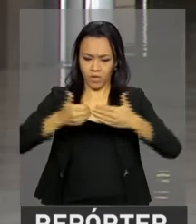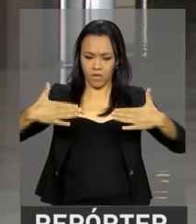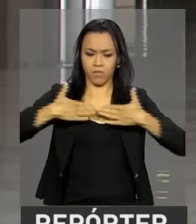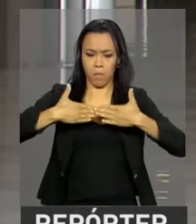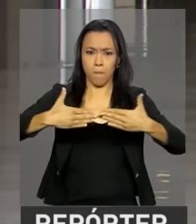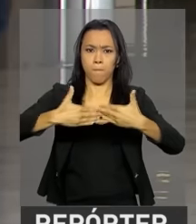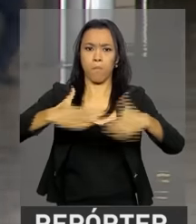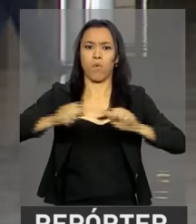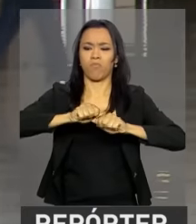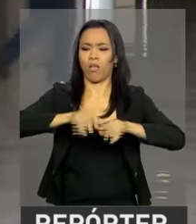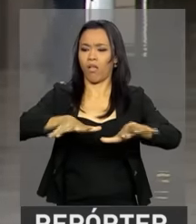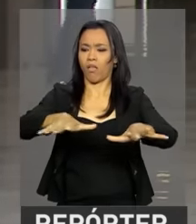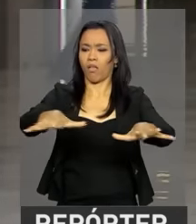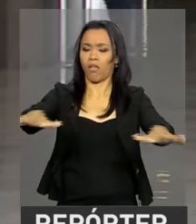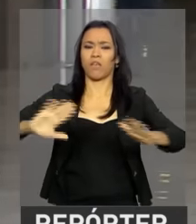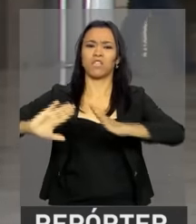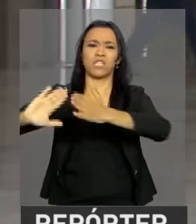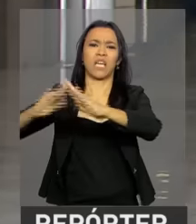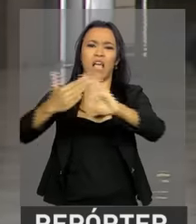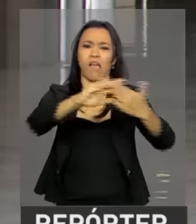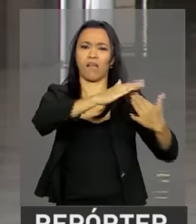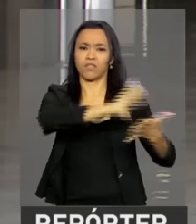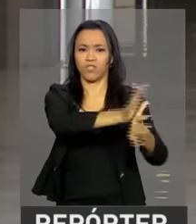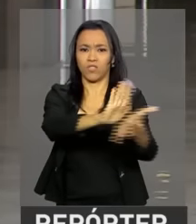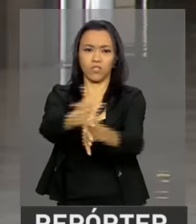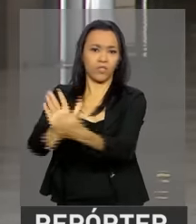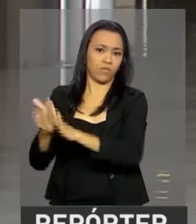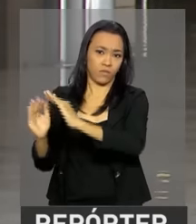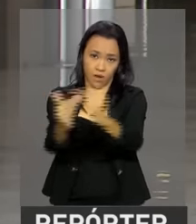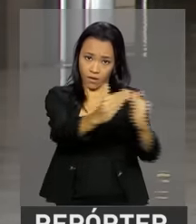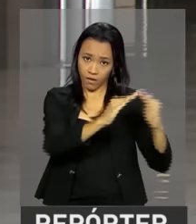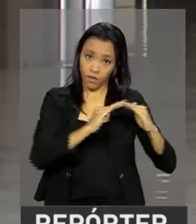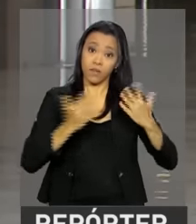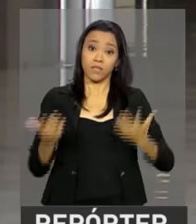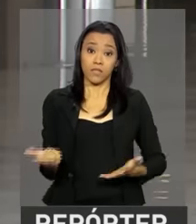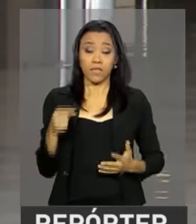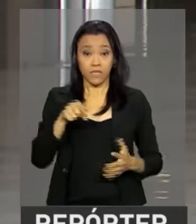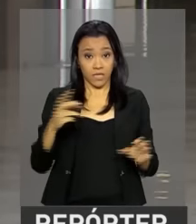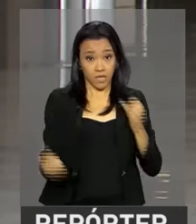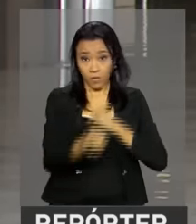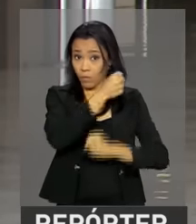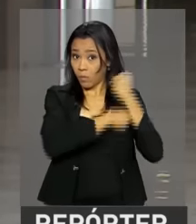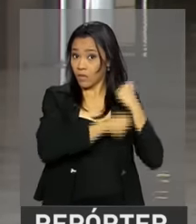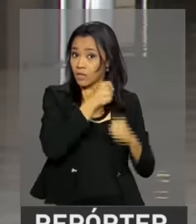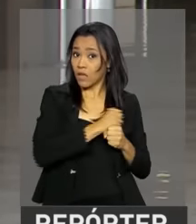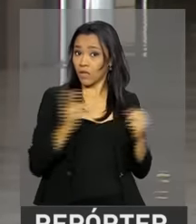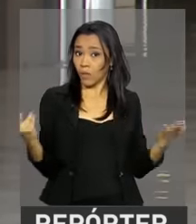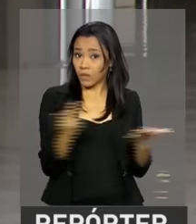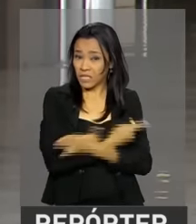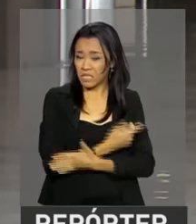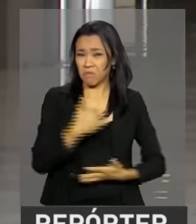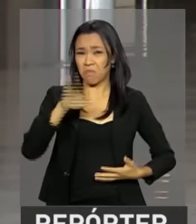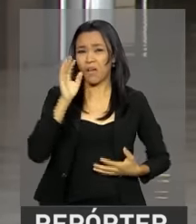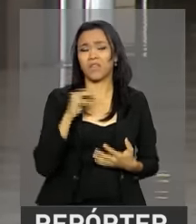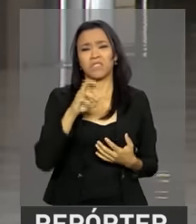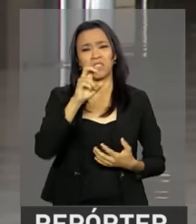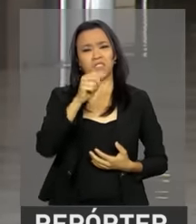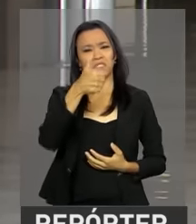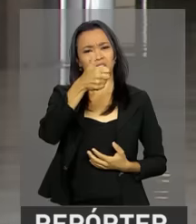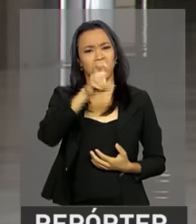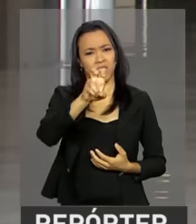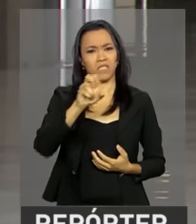Minas Gerais no dia 5 de novembro do ano passado esse acidente essa tragédia deixou aí mais de 15